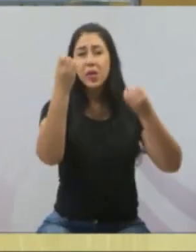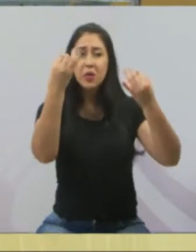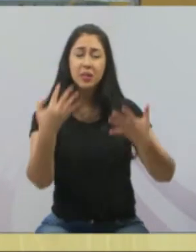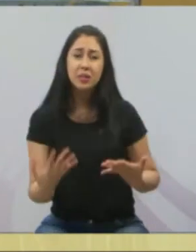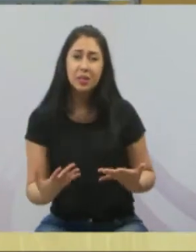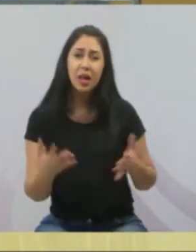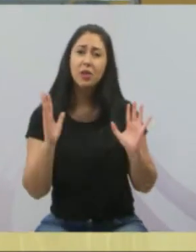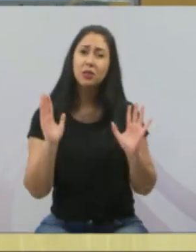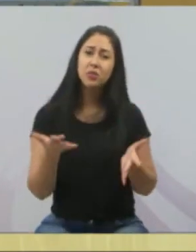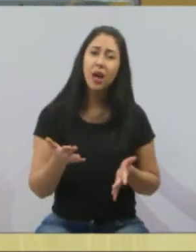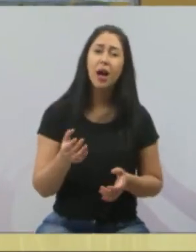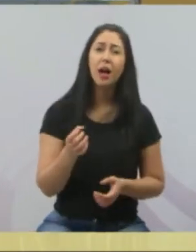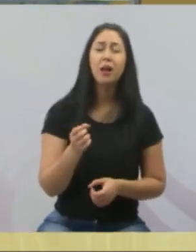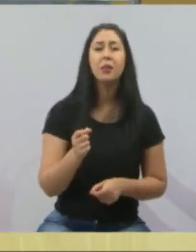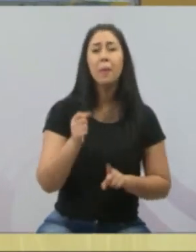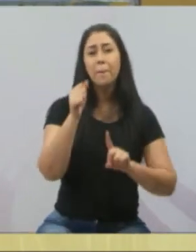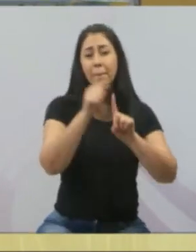pedido à Aviação Jacareí, porque também leva o nome da nossa